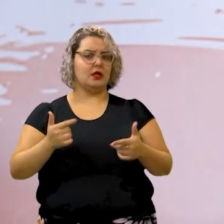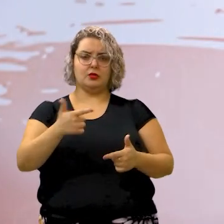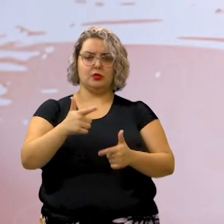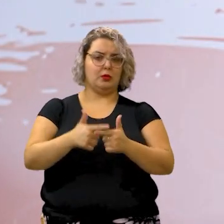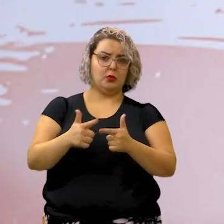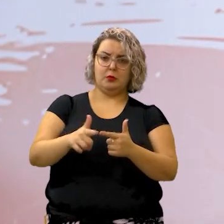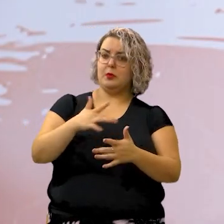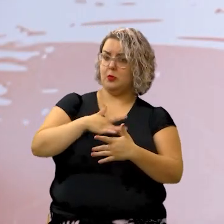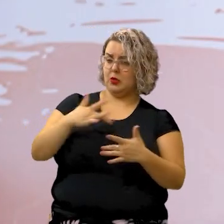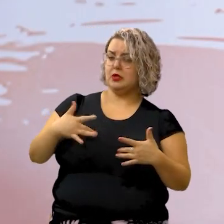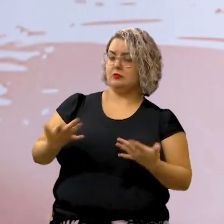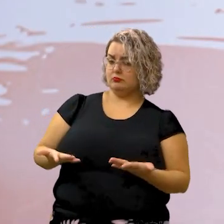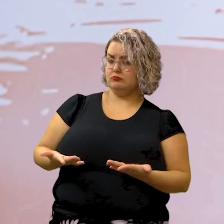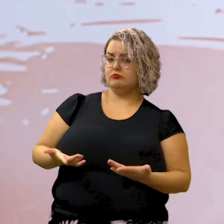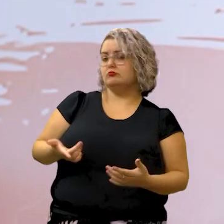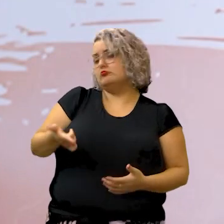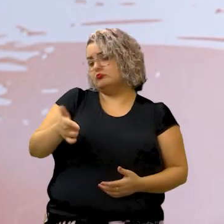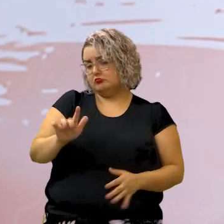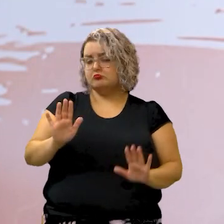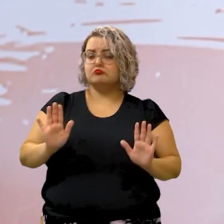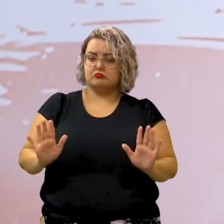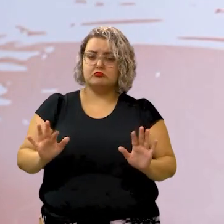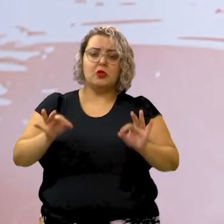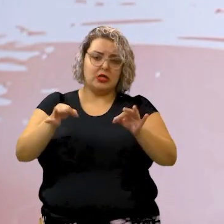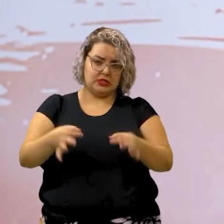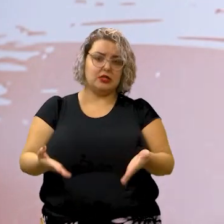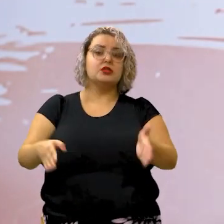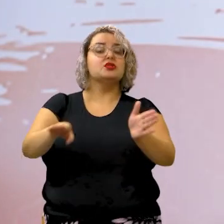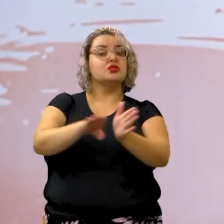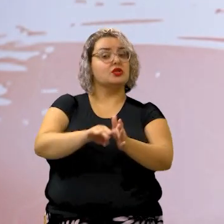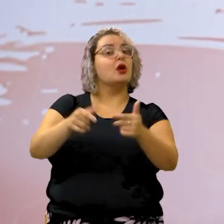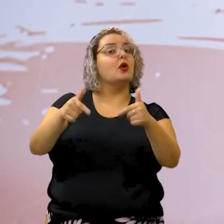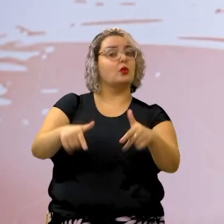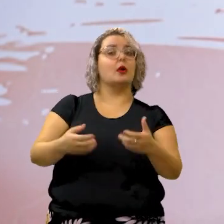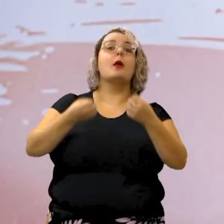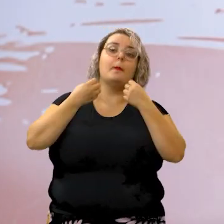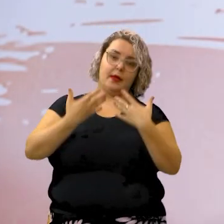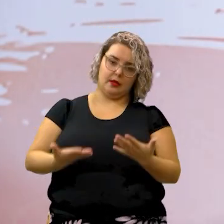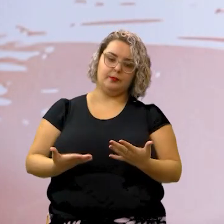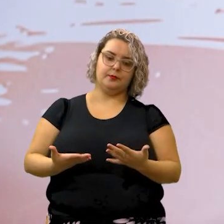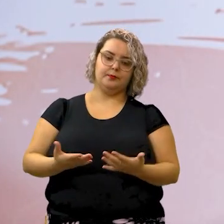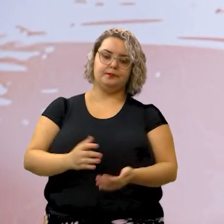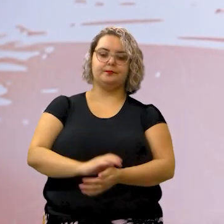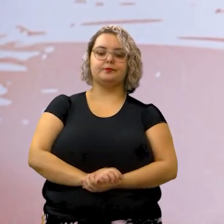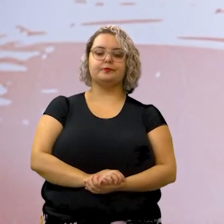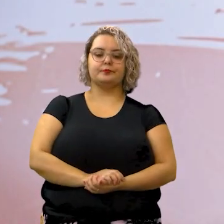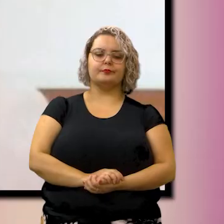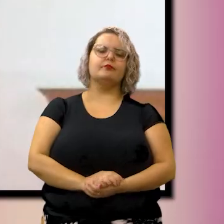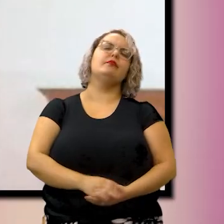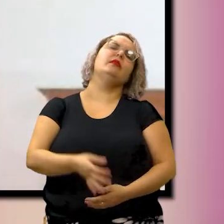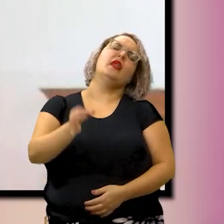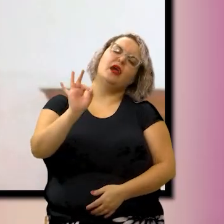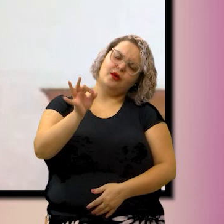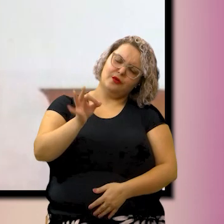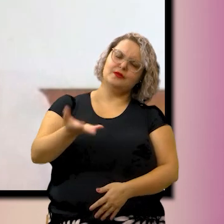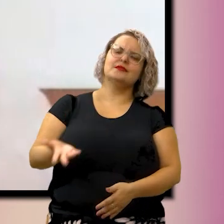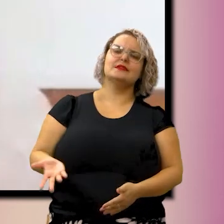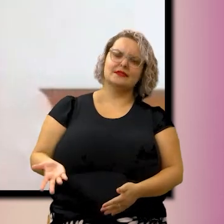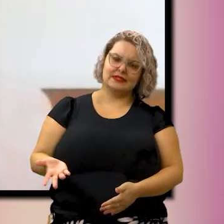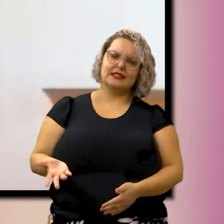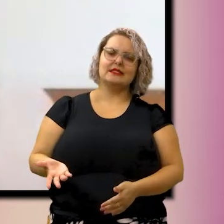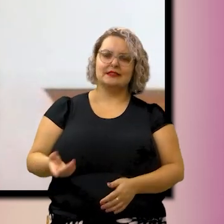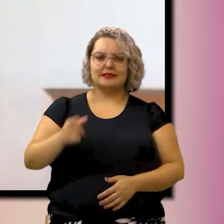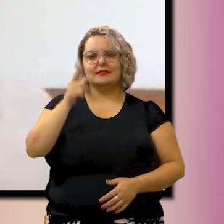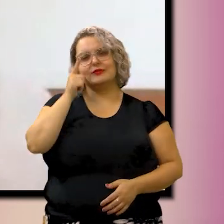uma viagem tranquila, né? E manter a nossa saúde em dia, chegar aí no destino bem. Ah,